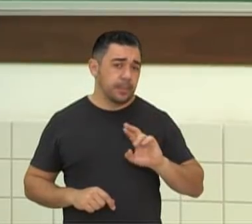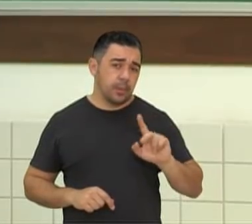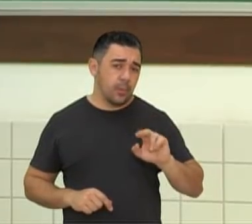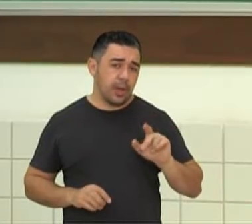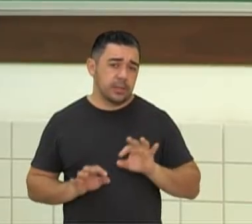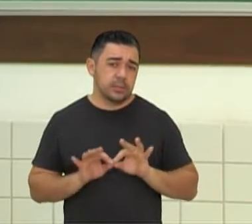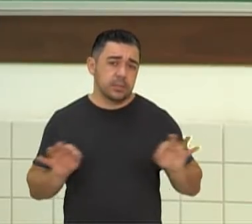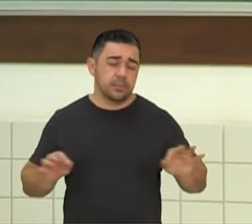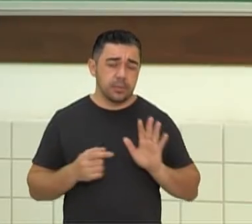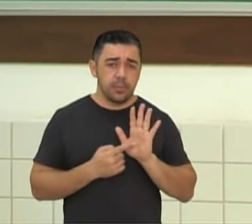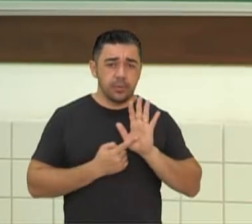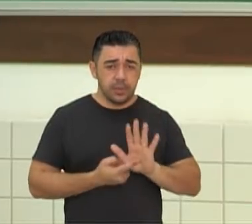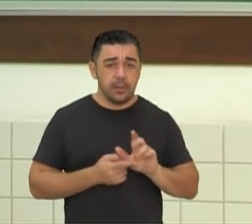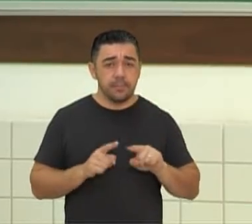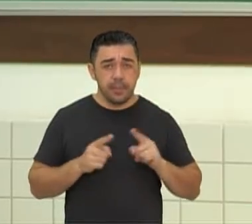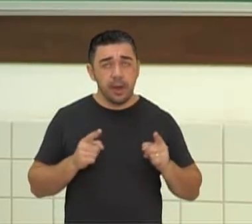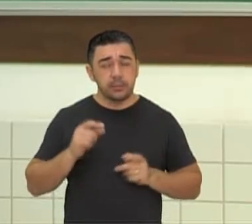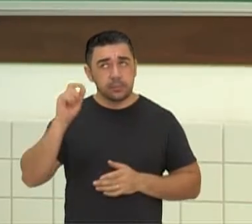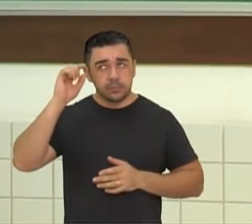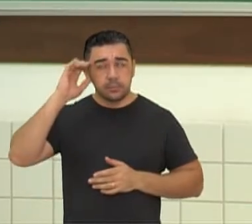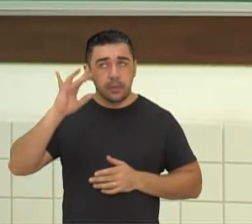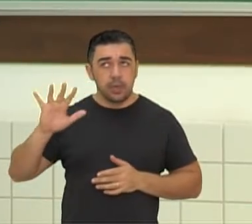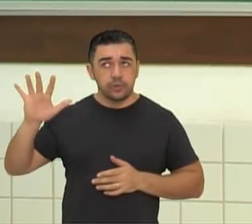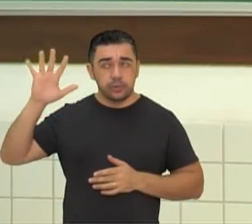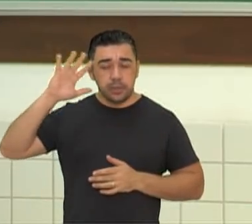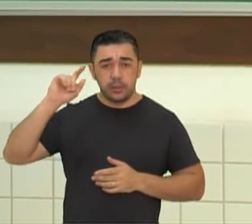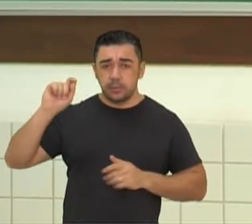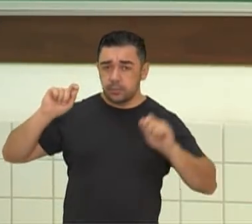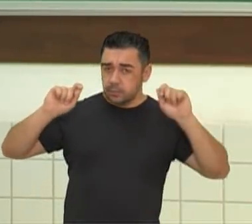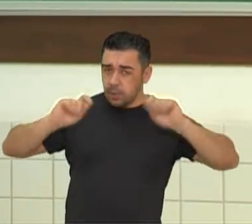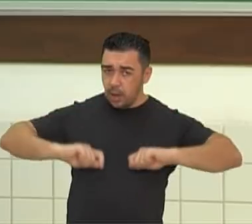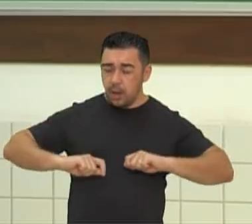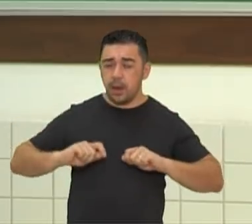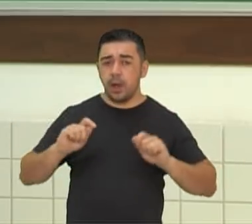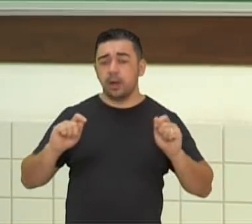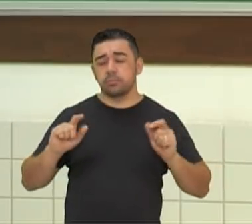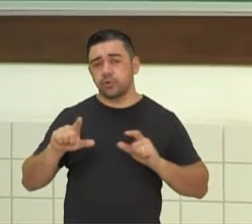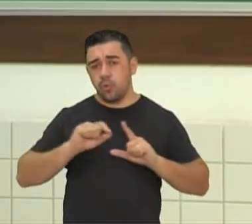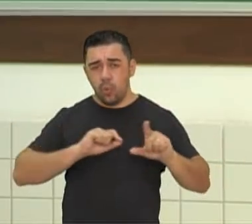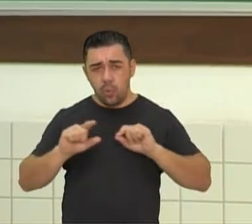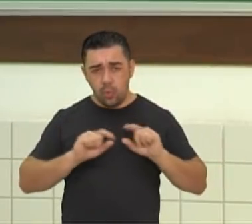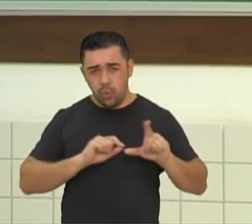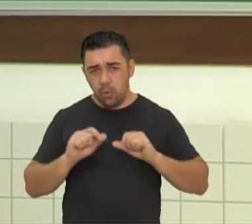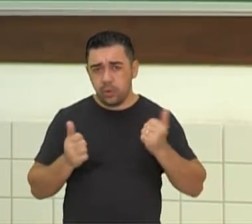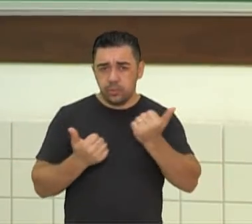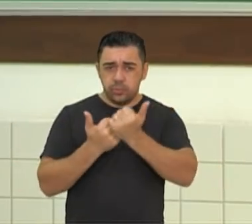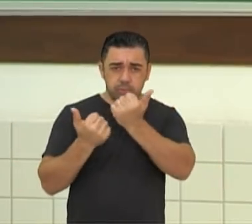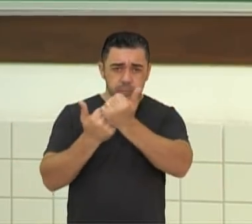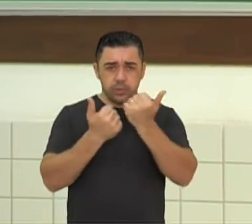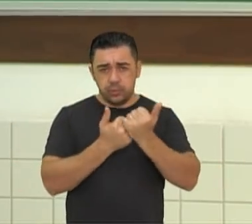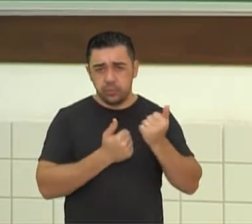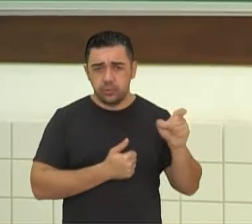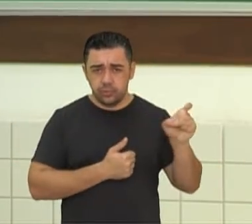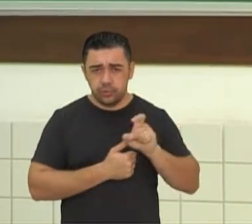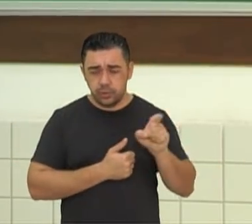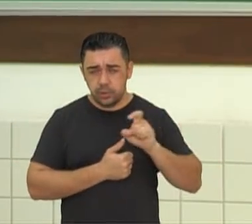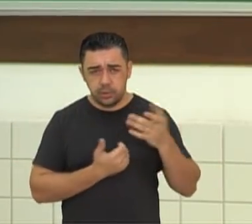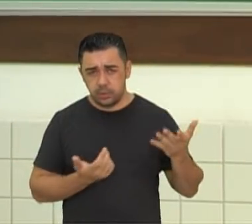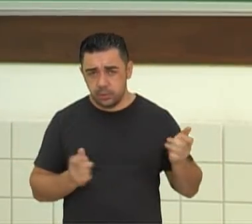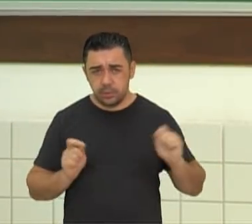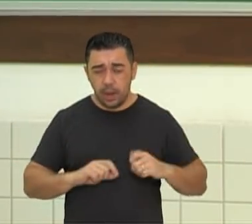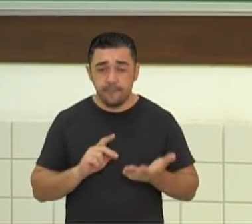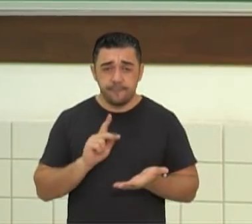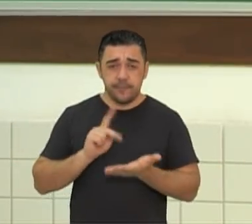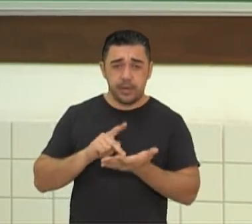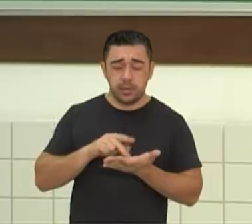simples de mostrar, mas é simples de imaginar. Existem várias possibilidades para você substituir os valores ali e ter a equação, a sentença